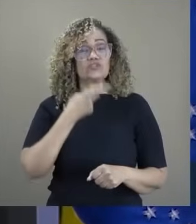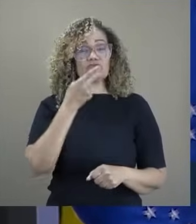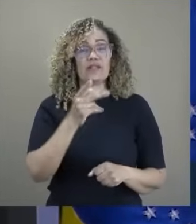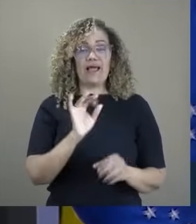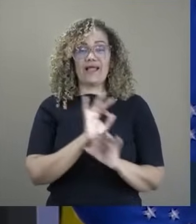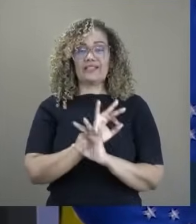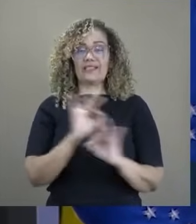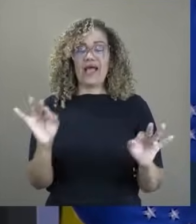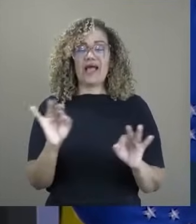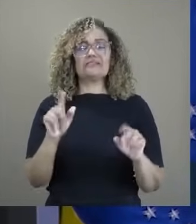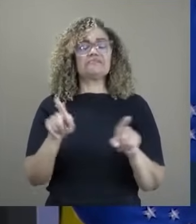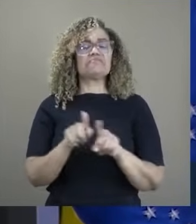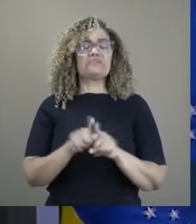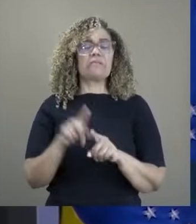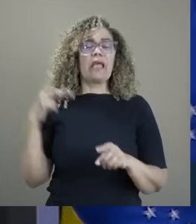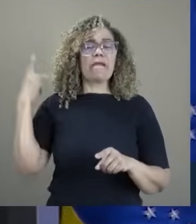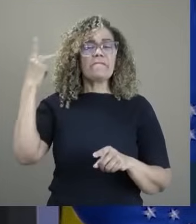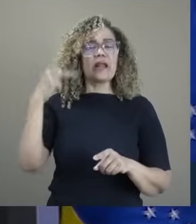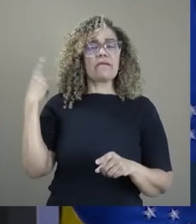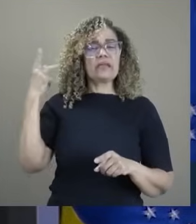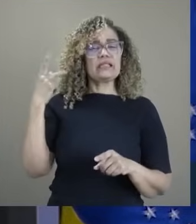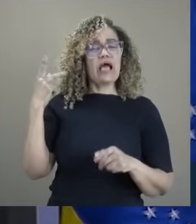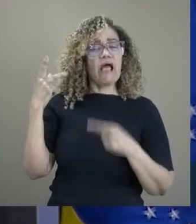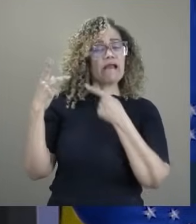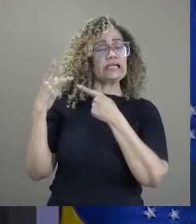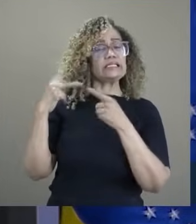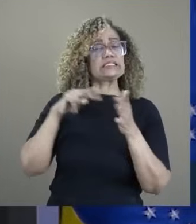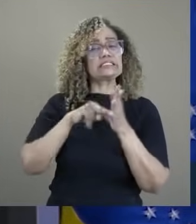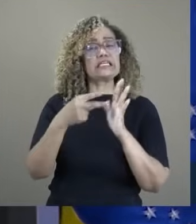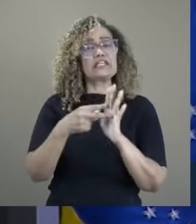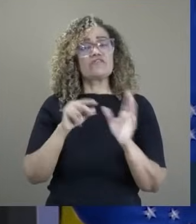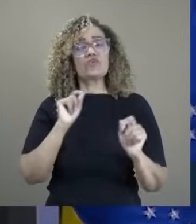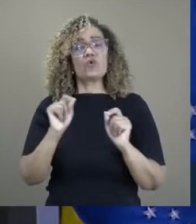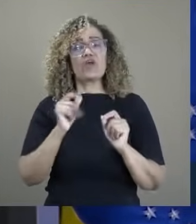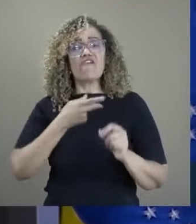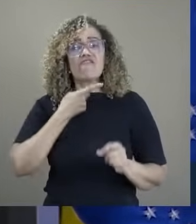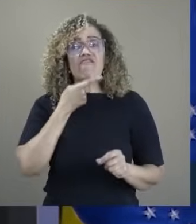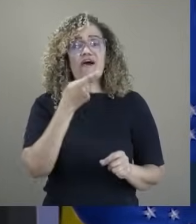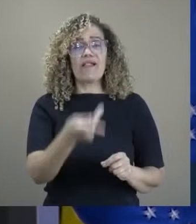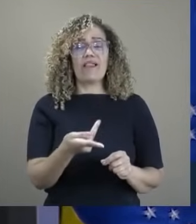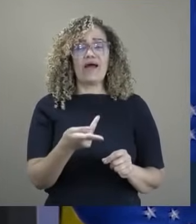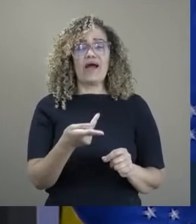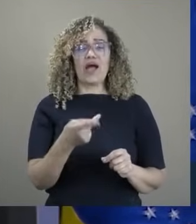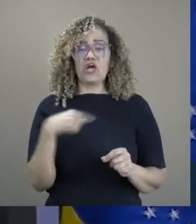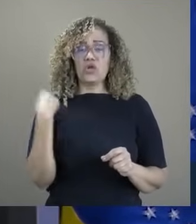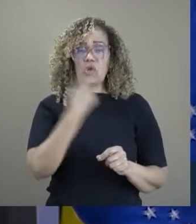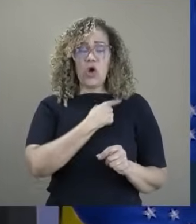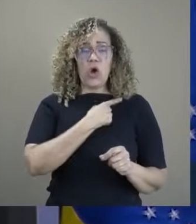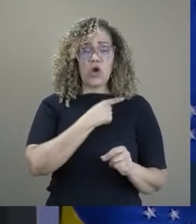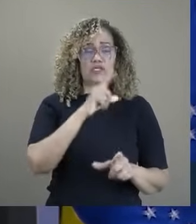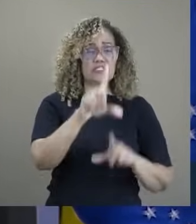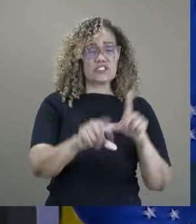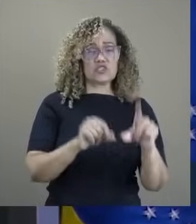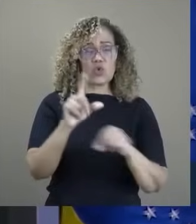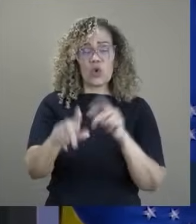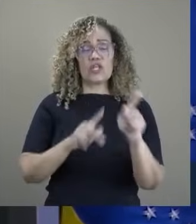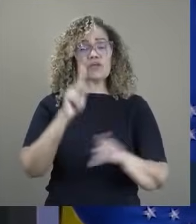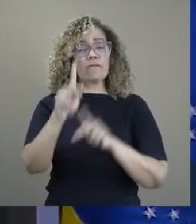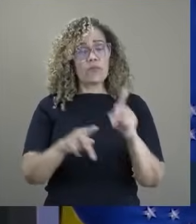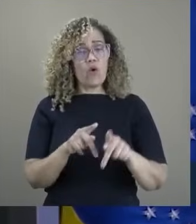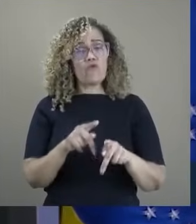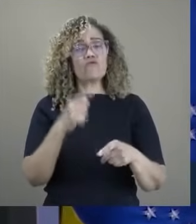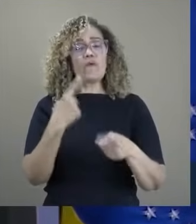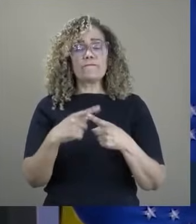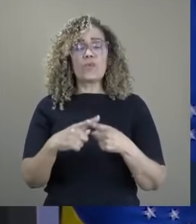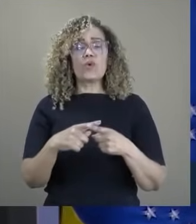que Parlamento vem de parlar de falar nós somos eleito pelo povo para falar pelo povo